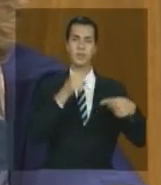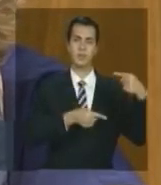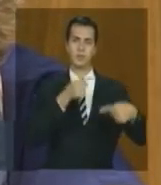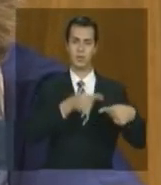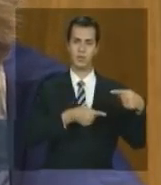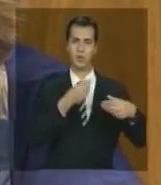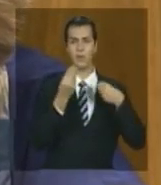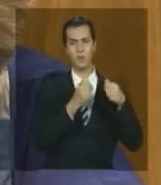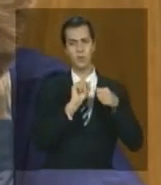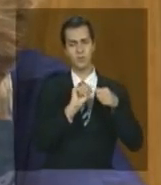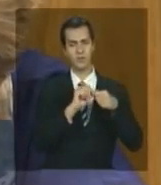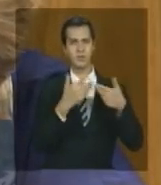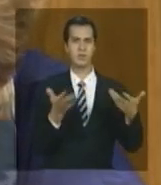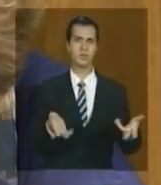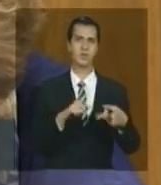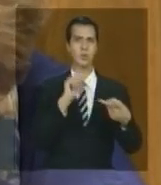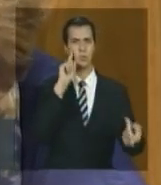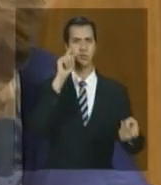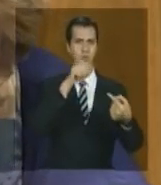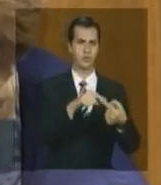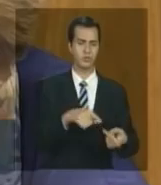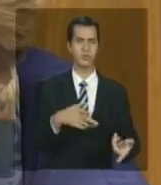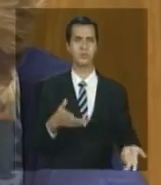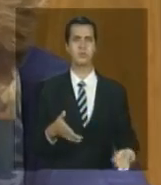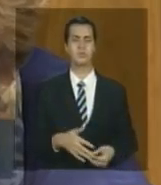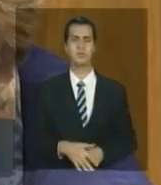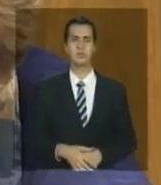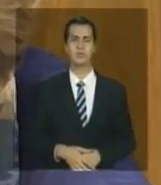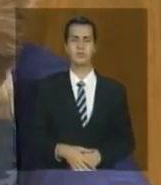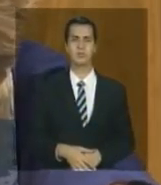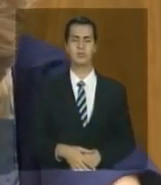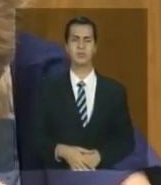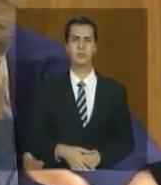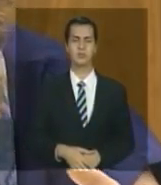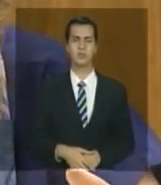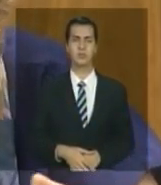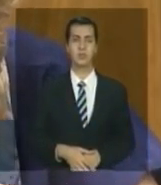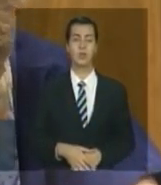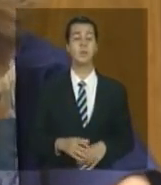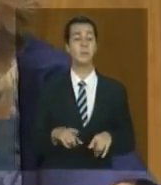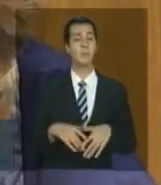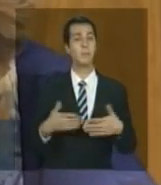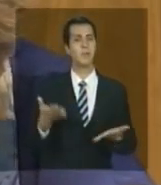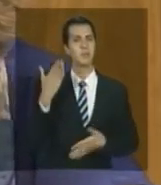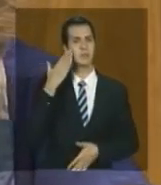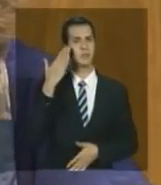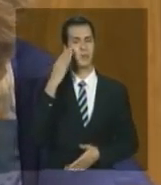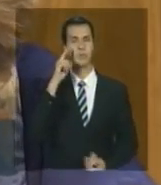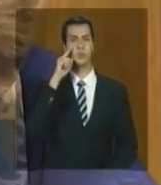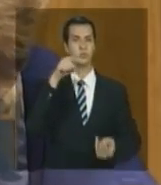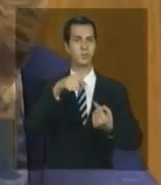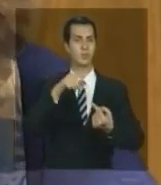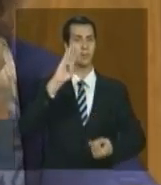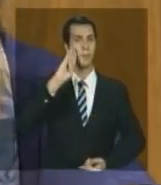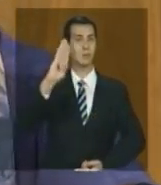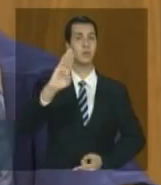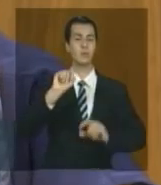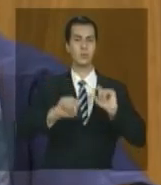de constituição, objetivos mais específicos, embora o objetivo mais amplo desse banco